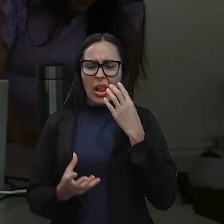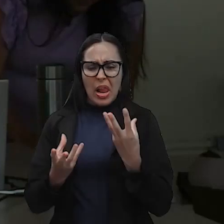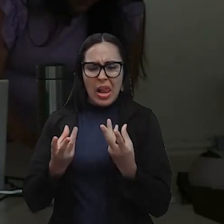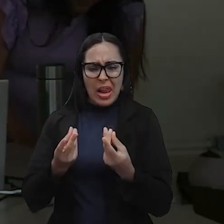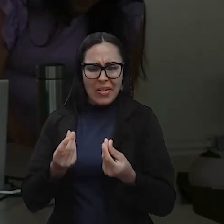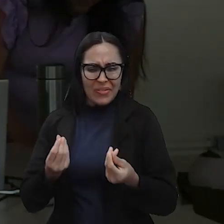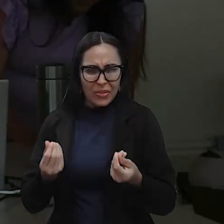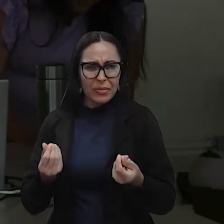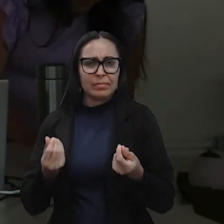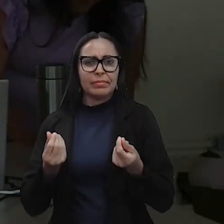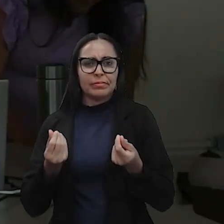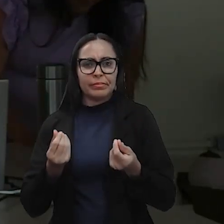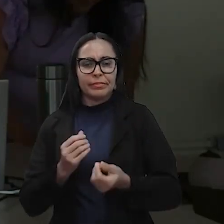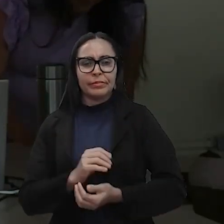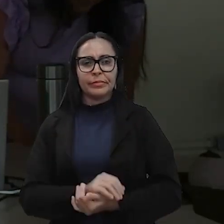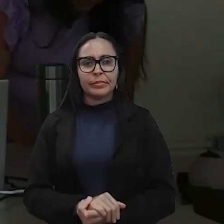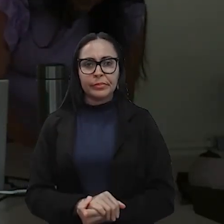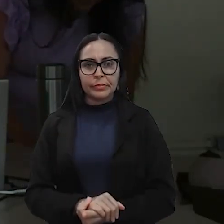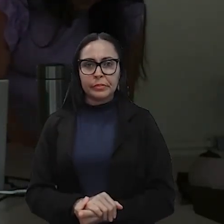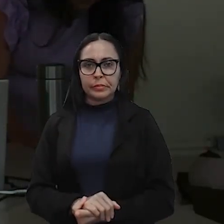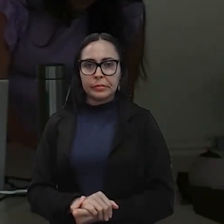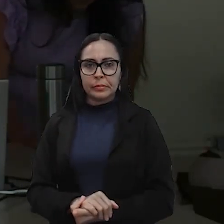aqui.